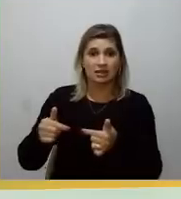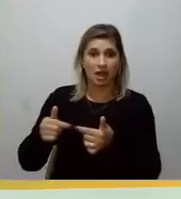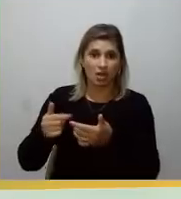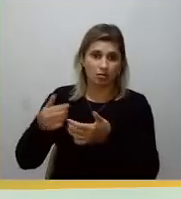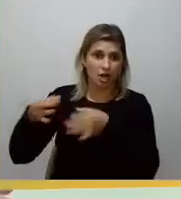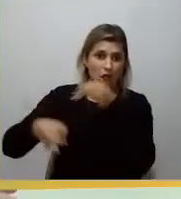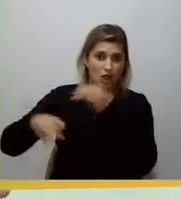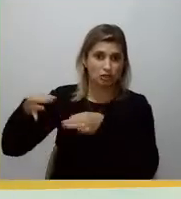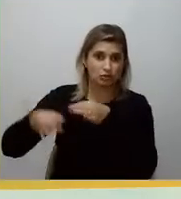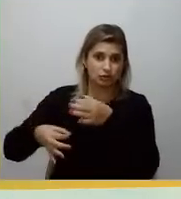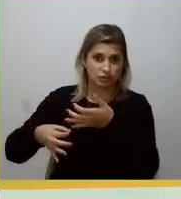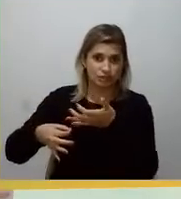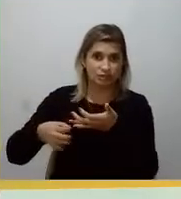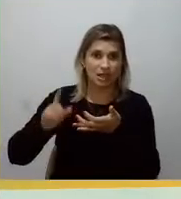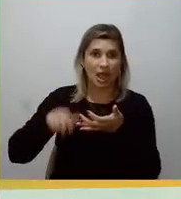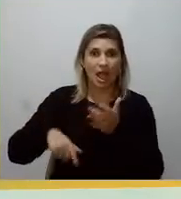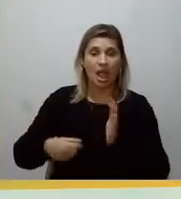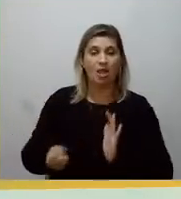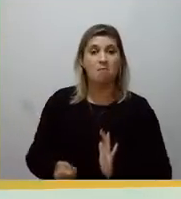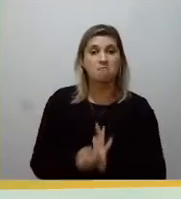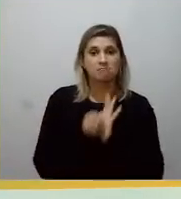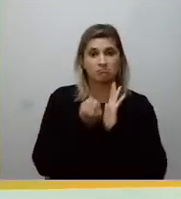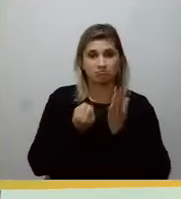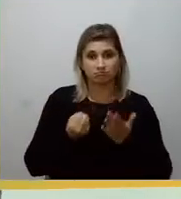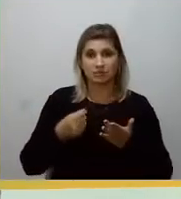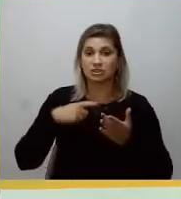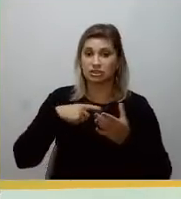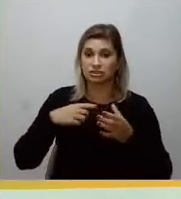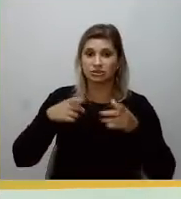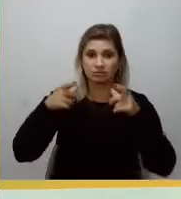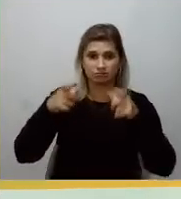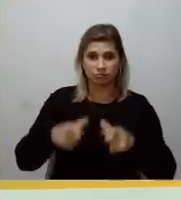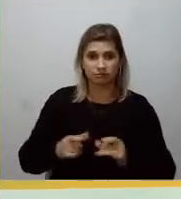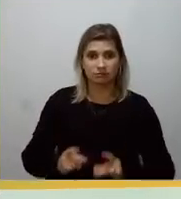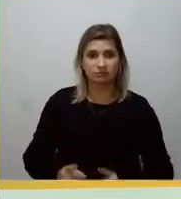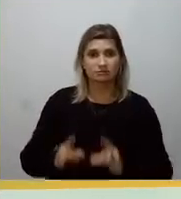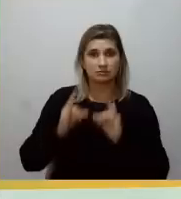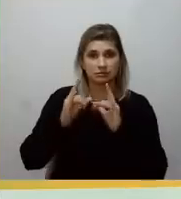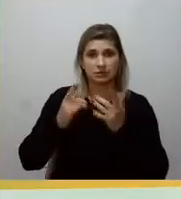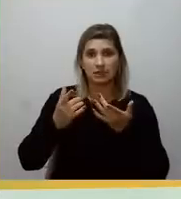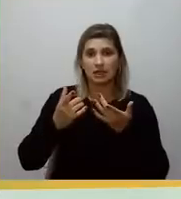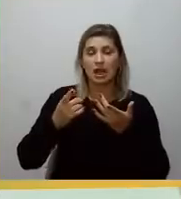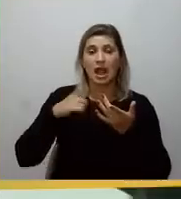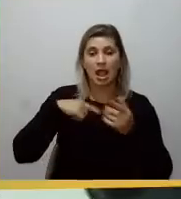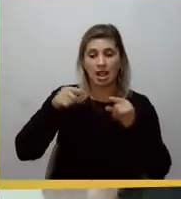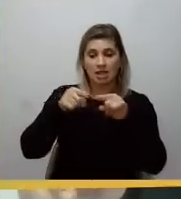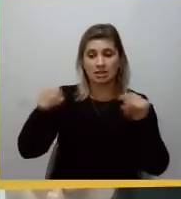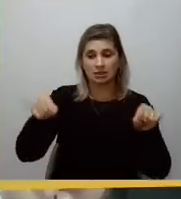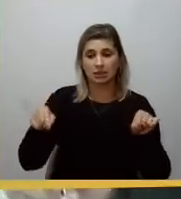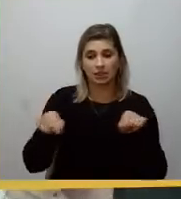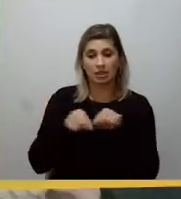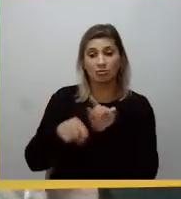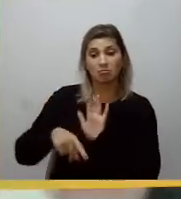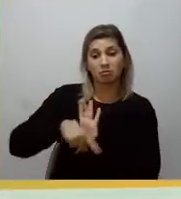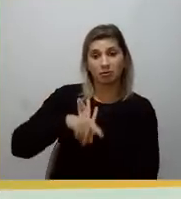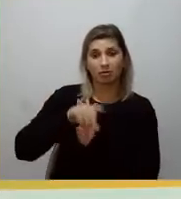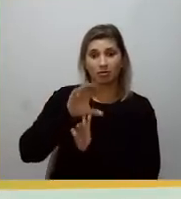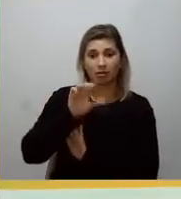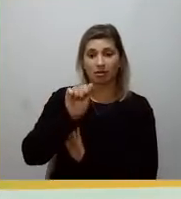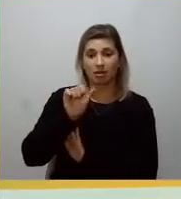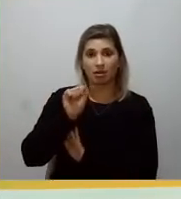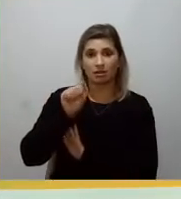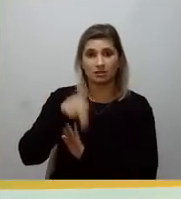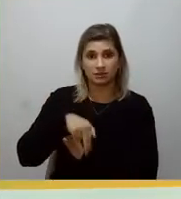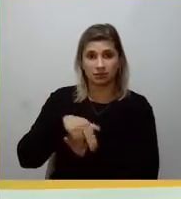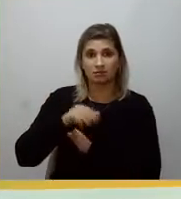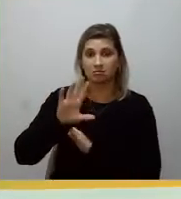é o patrimônio dela, tipo a sede administrativa, aonde tinha uma bomba de recalque, que aquele terreno era da Casam, não. Aí isso, mas quanto à